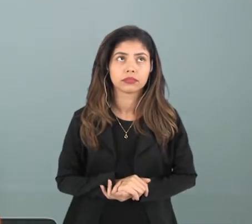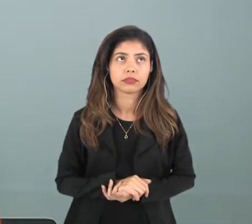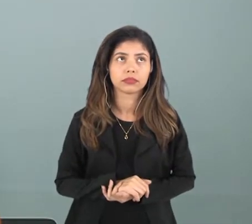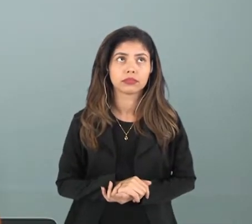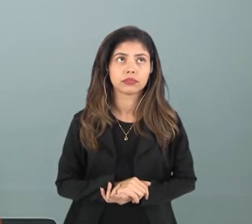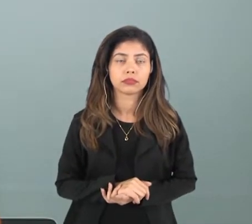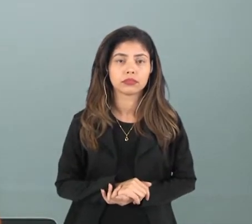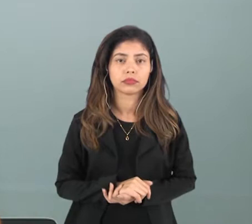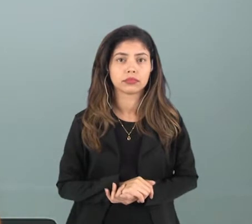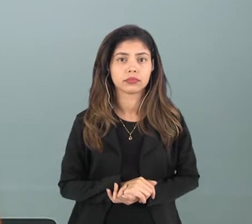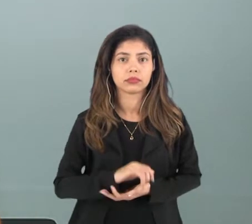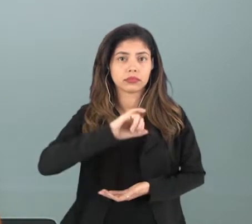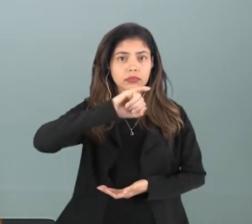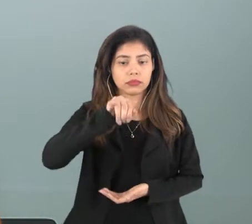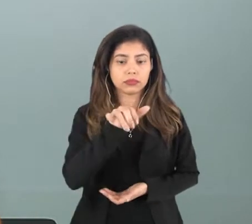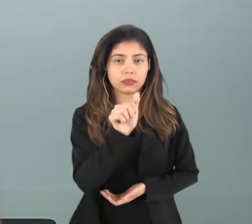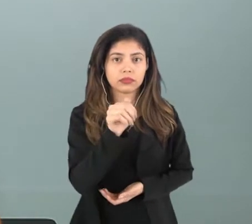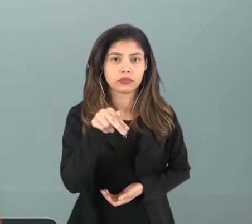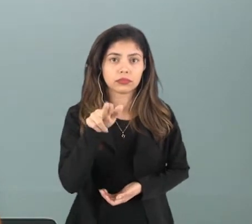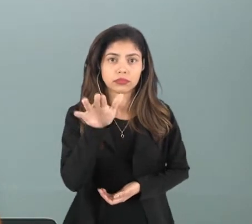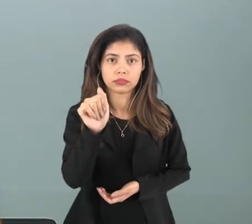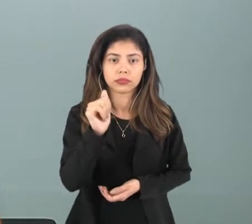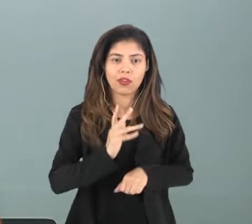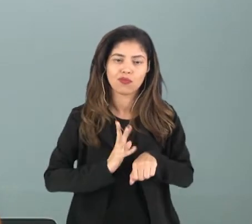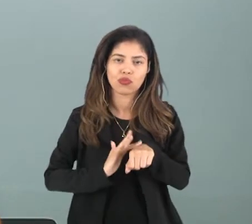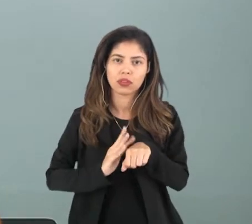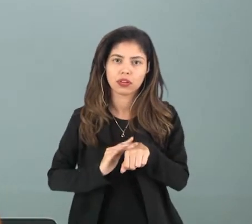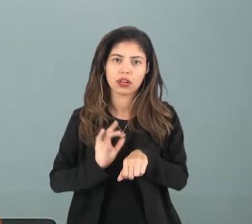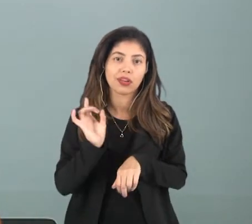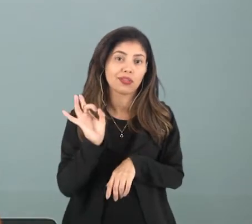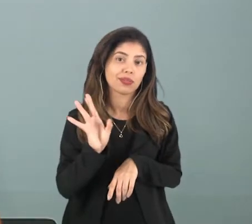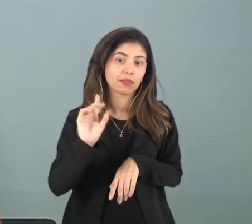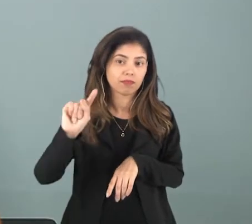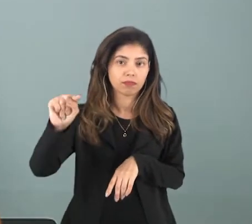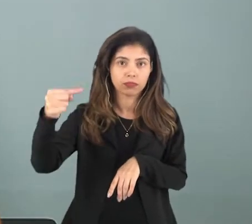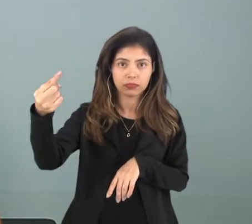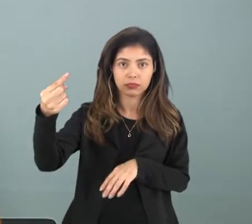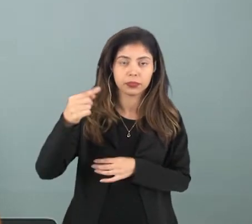a dona Joana foi e adoeceu. Só que lá,